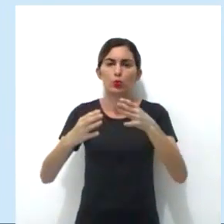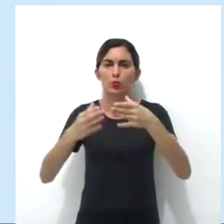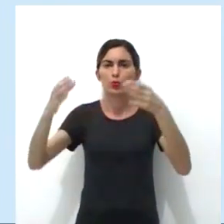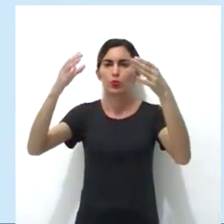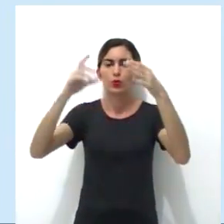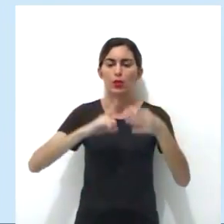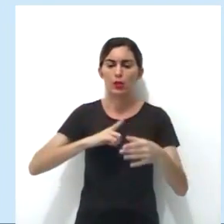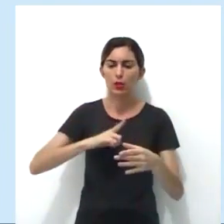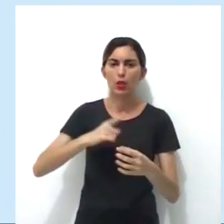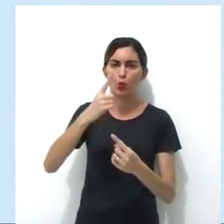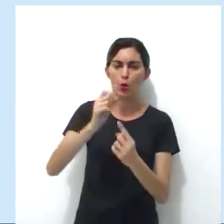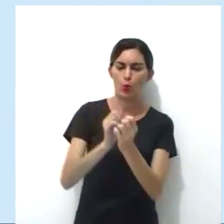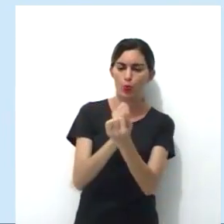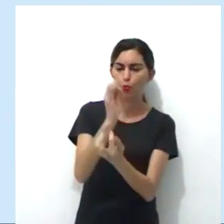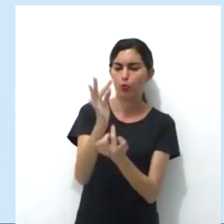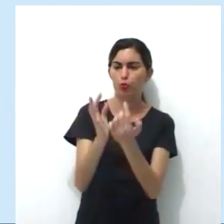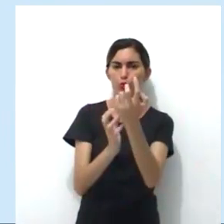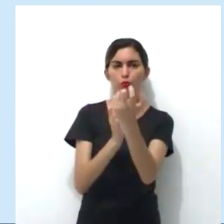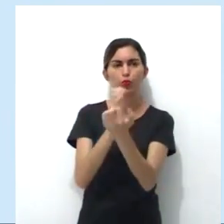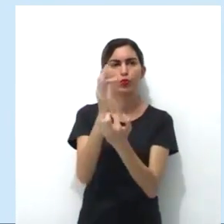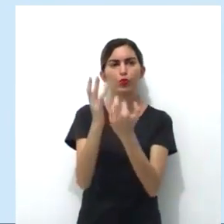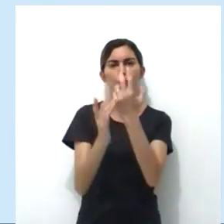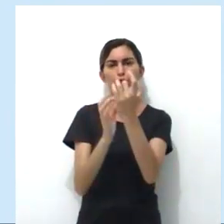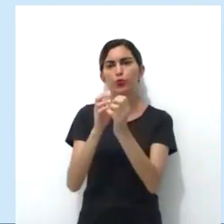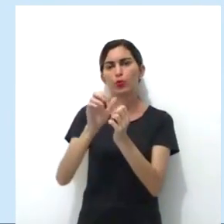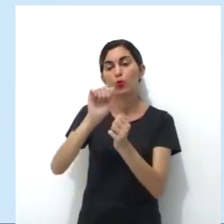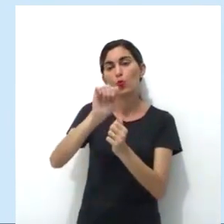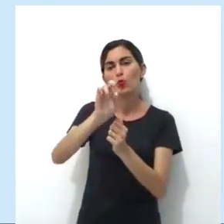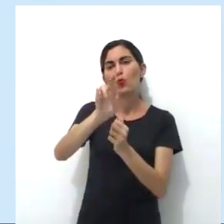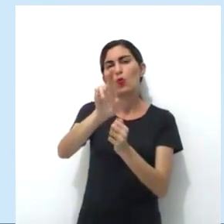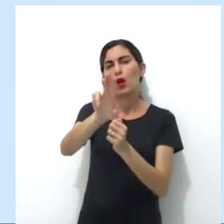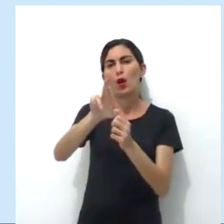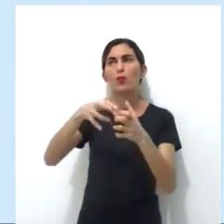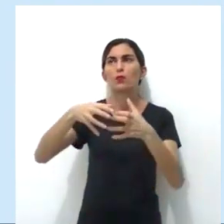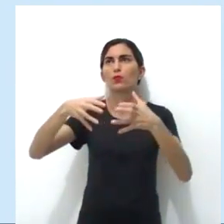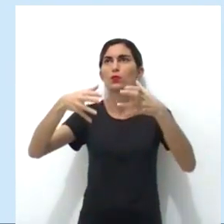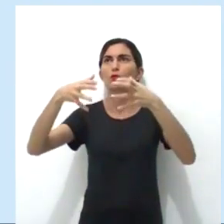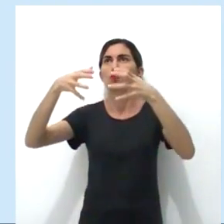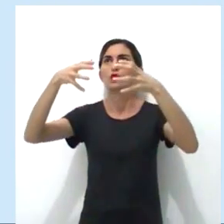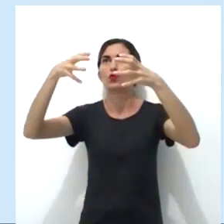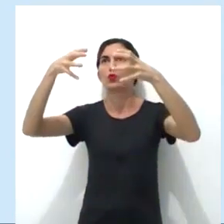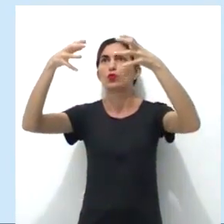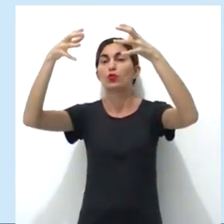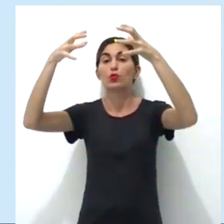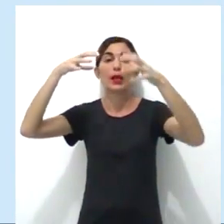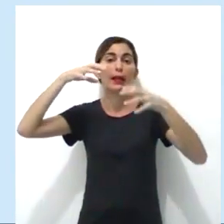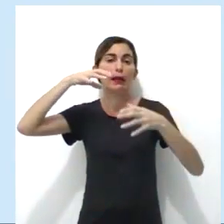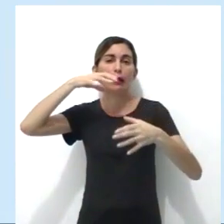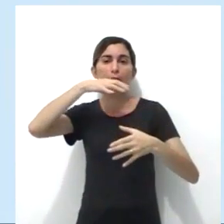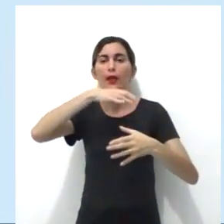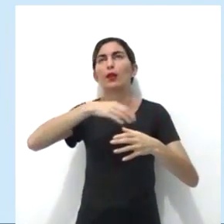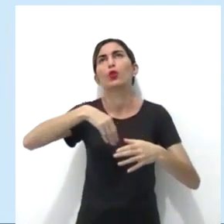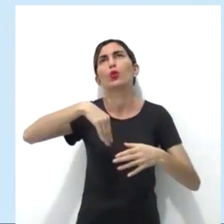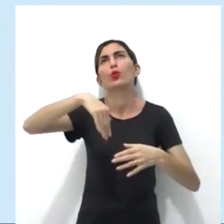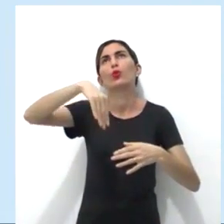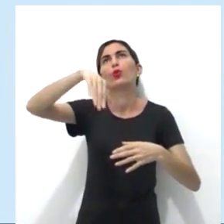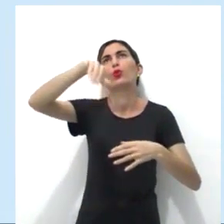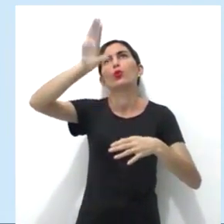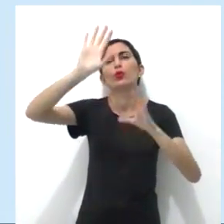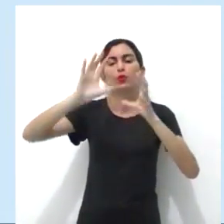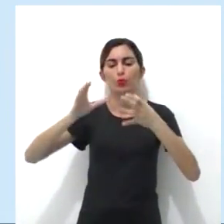convecção térmica, que é a questão dos balões de São João. Como é que o balão faz